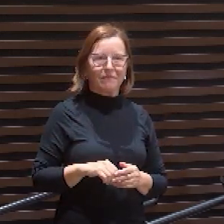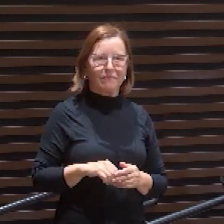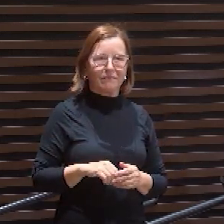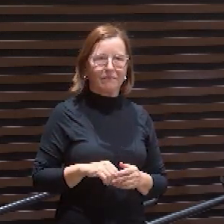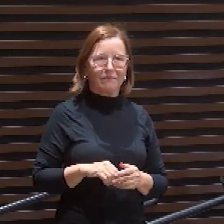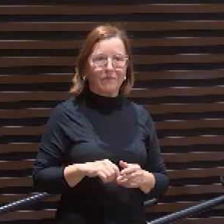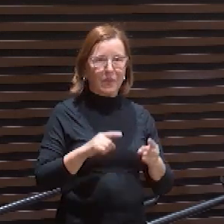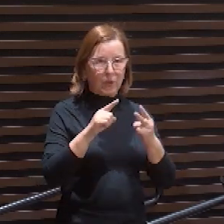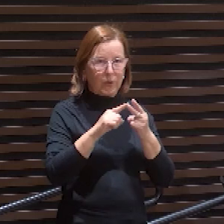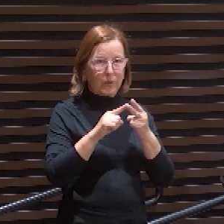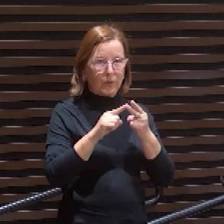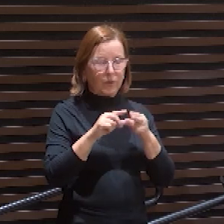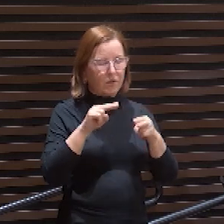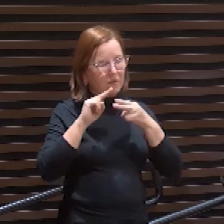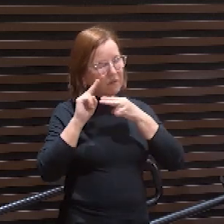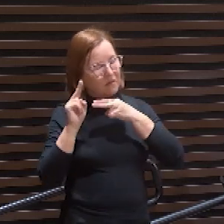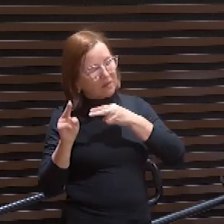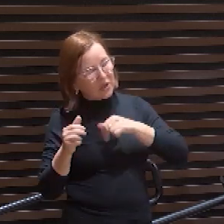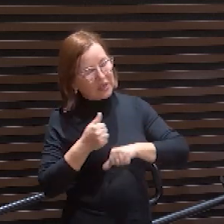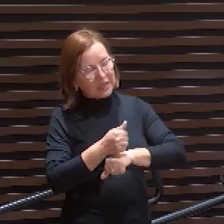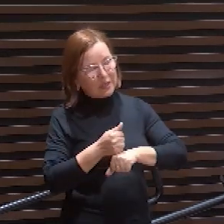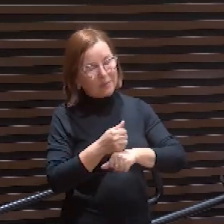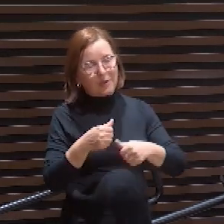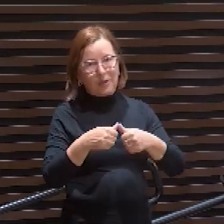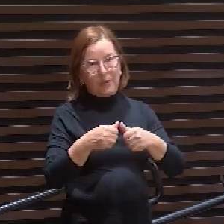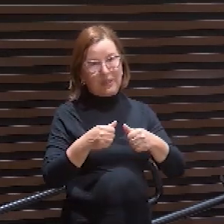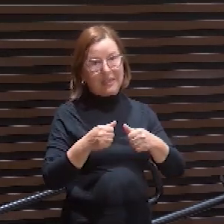O de Abraão, nesta noite.